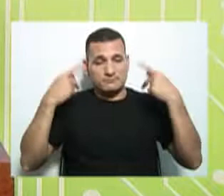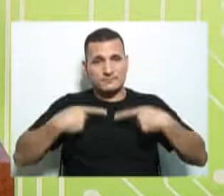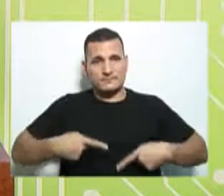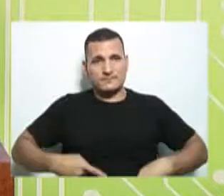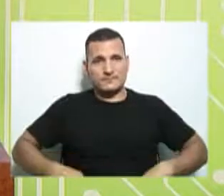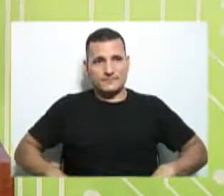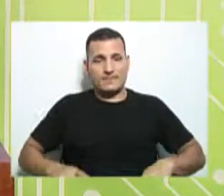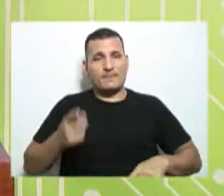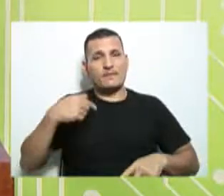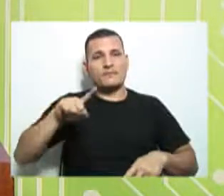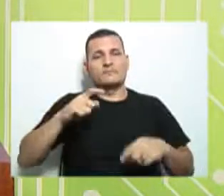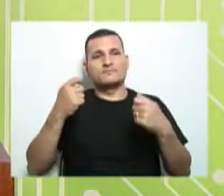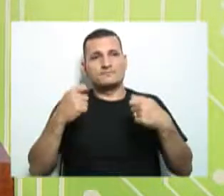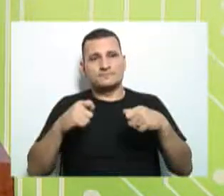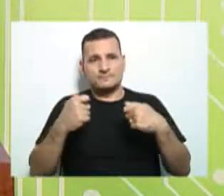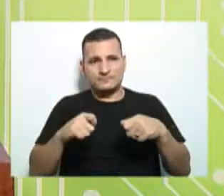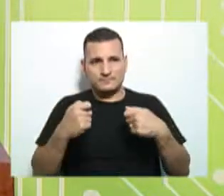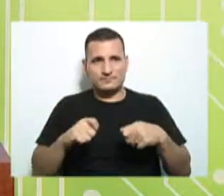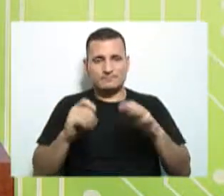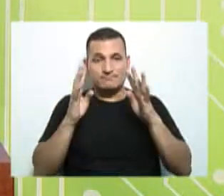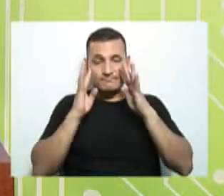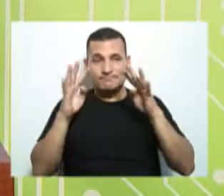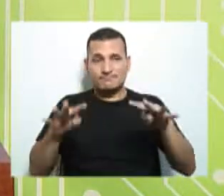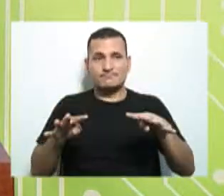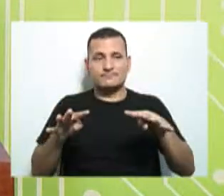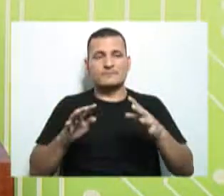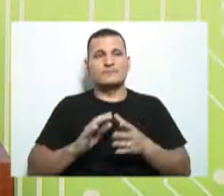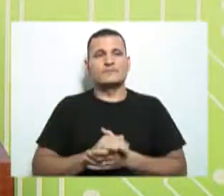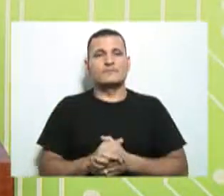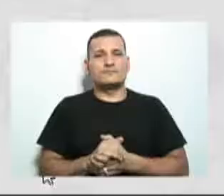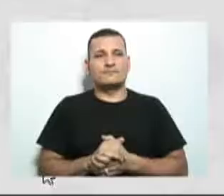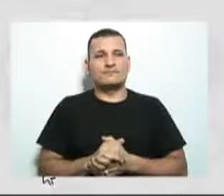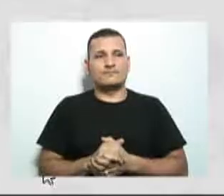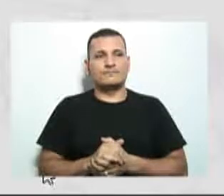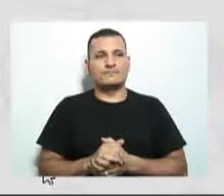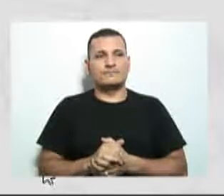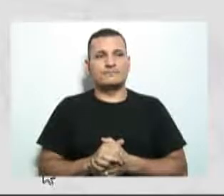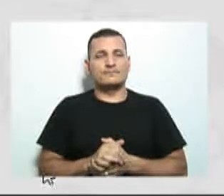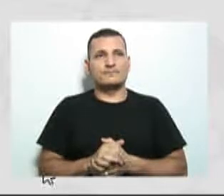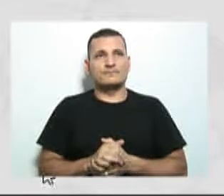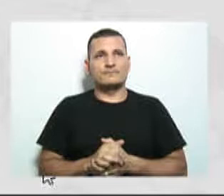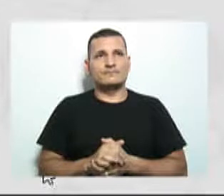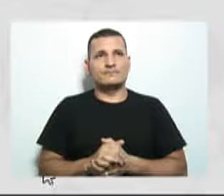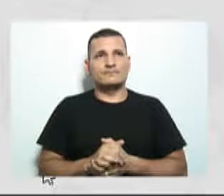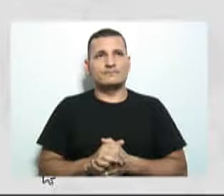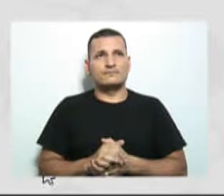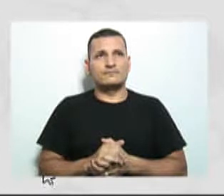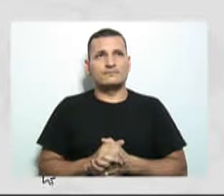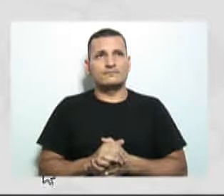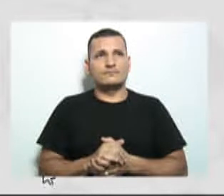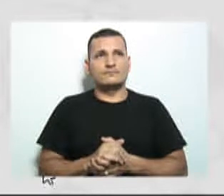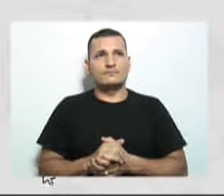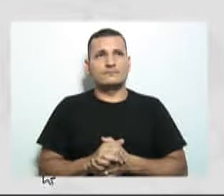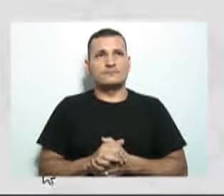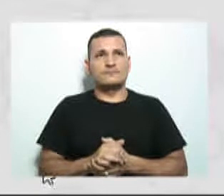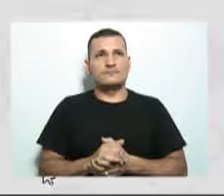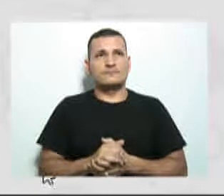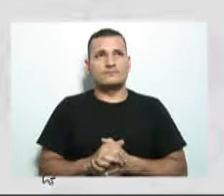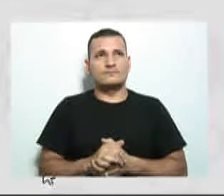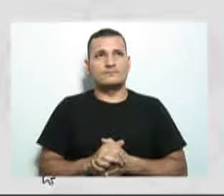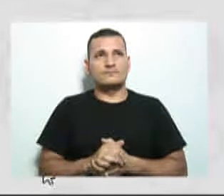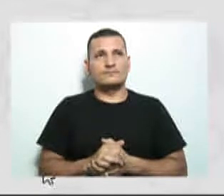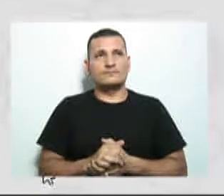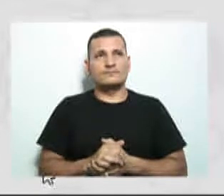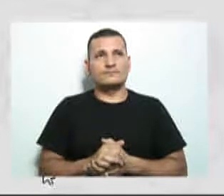que nós precisamos estar atentos, ok? Então, cadê? Segundo o nosso amigo